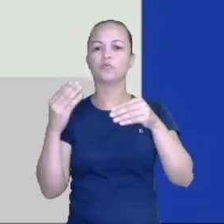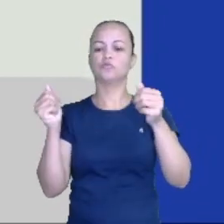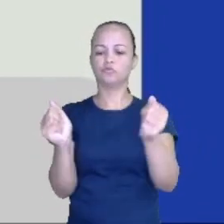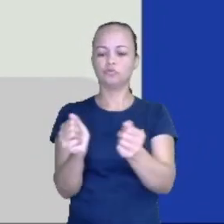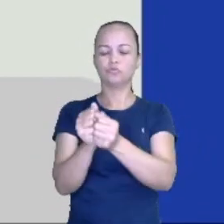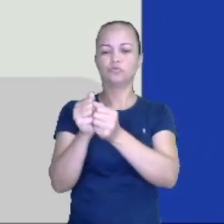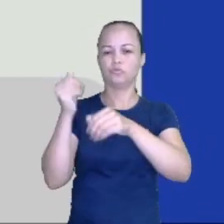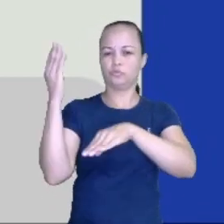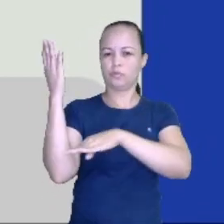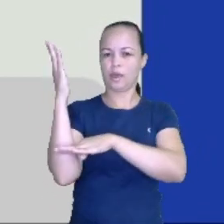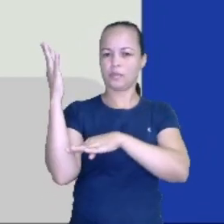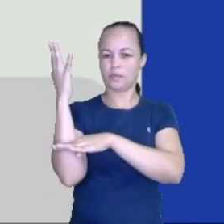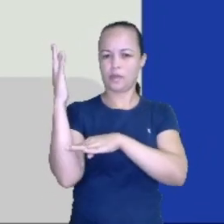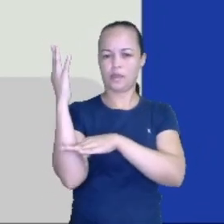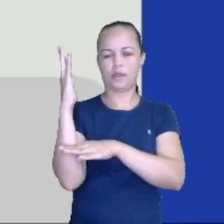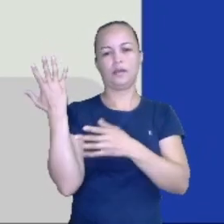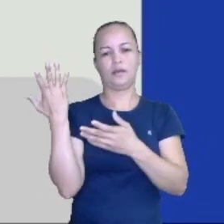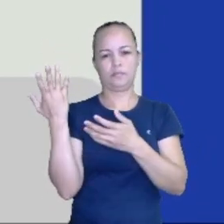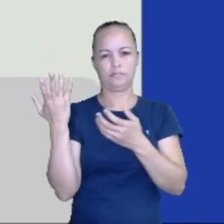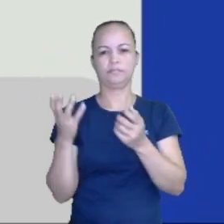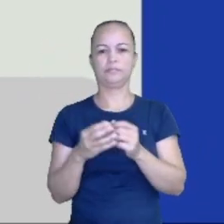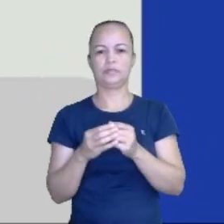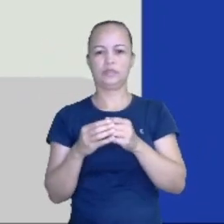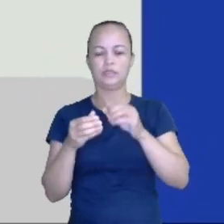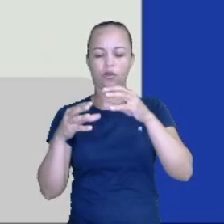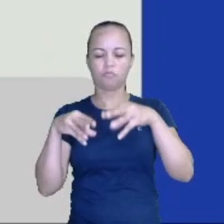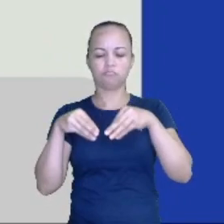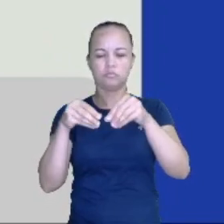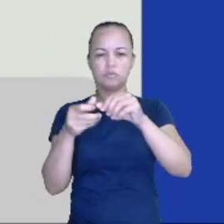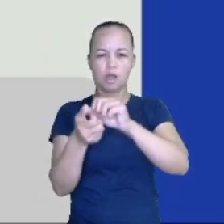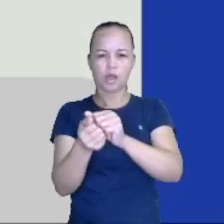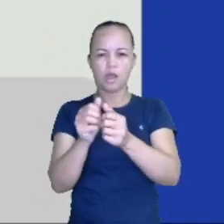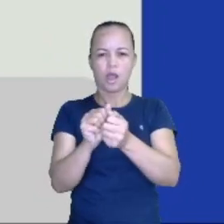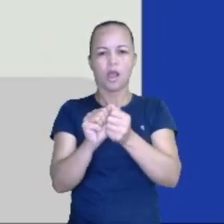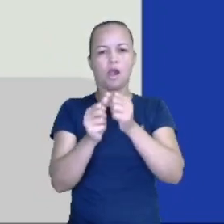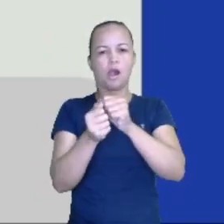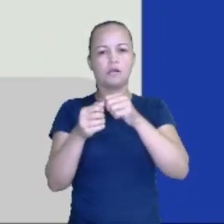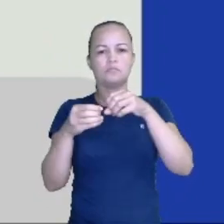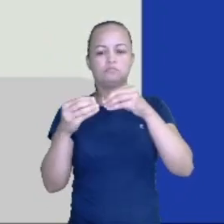madeira. Alguns tronquinhos de madeira e faz a casa de pau a pique.